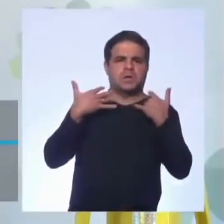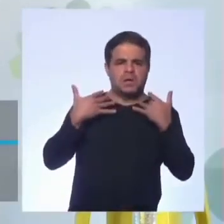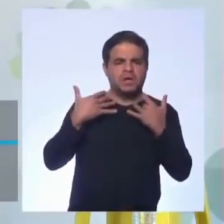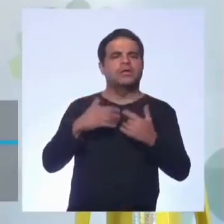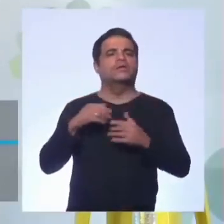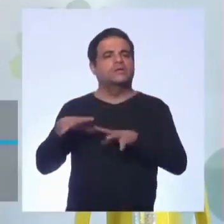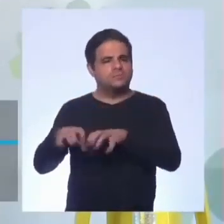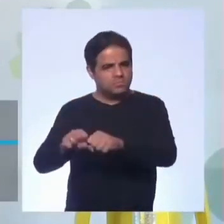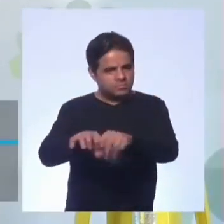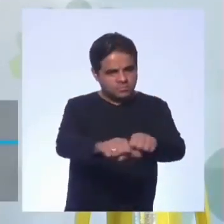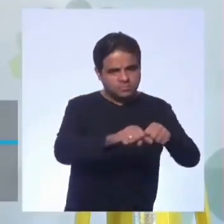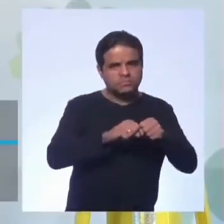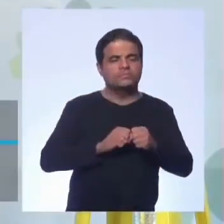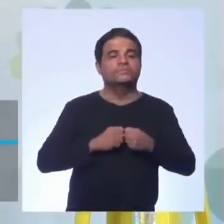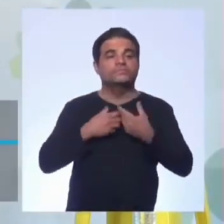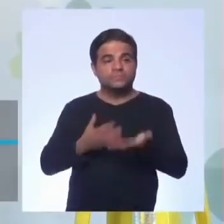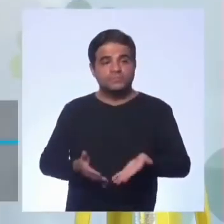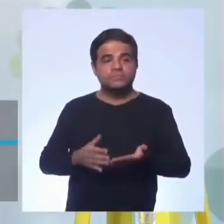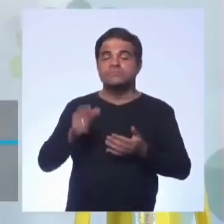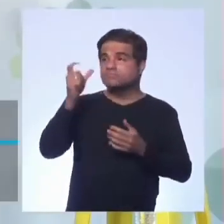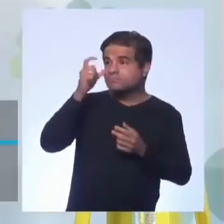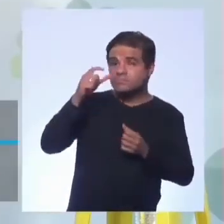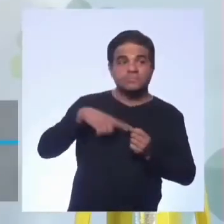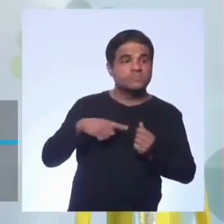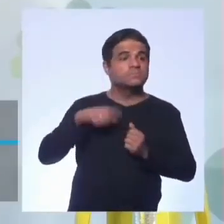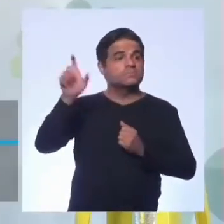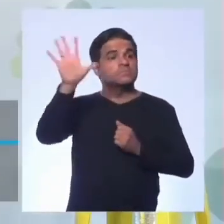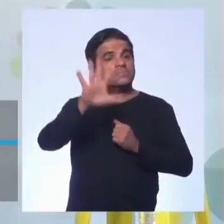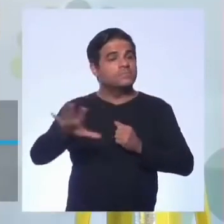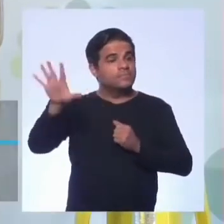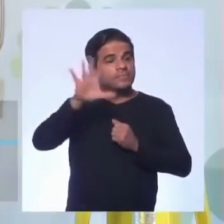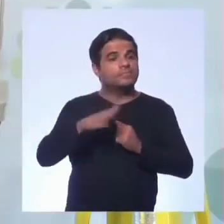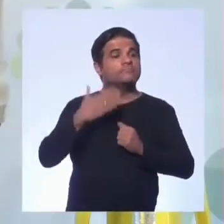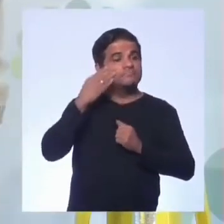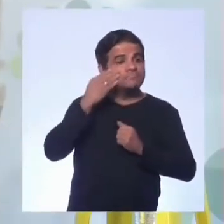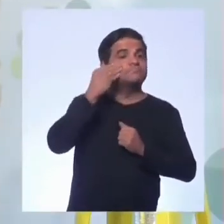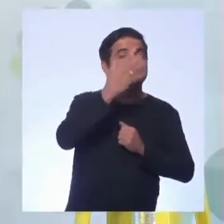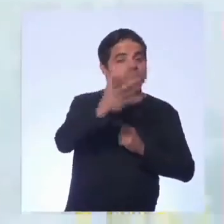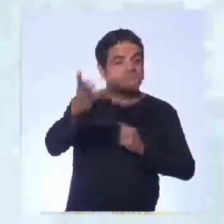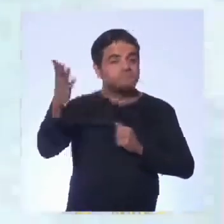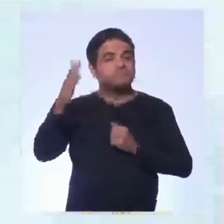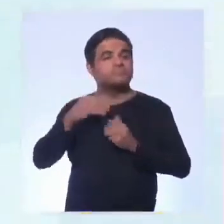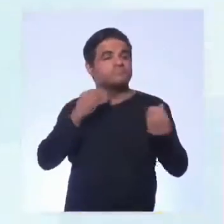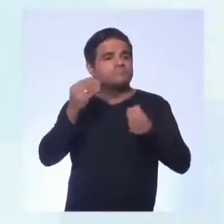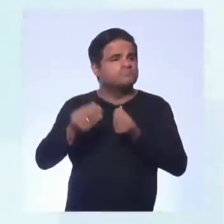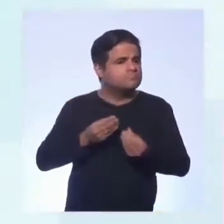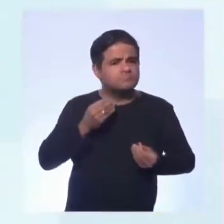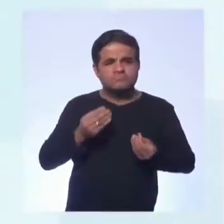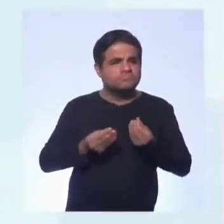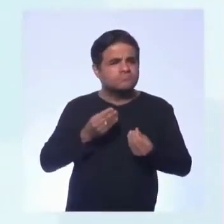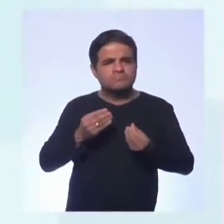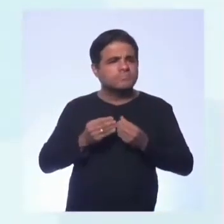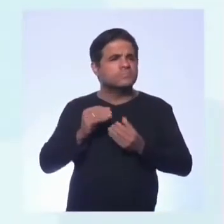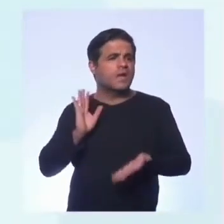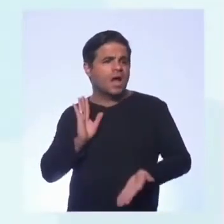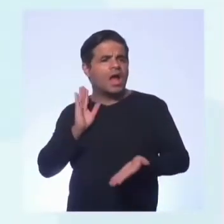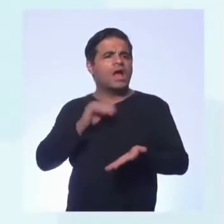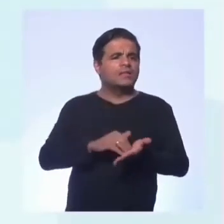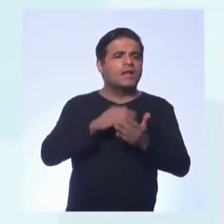suas colônias. Legal? E aí nós vamos ter esse mapa aqui que vai mostrar como que